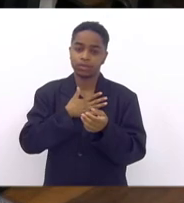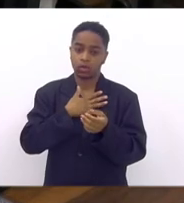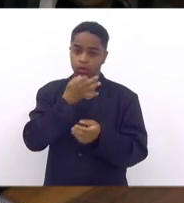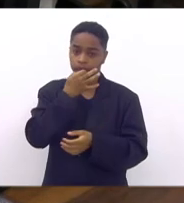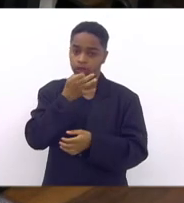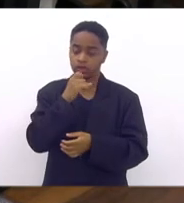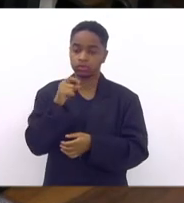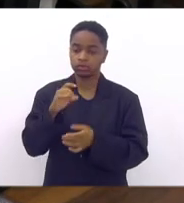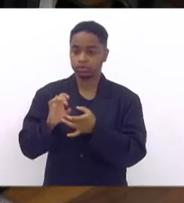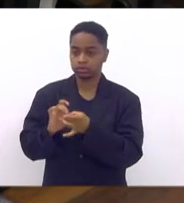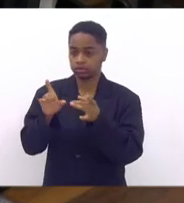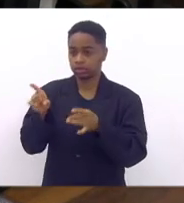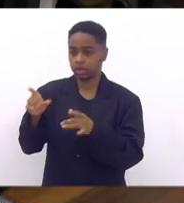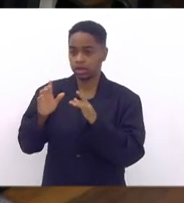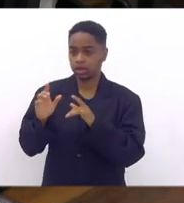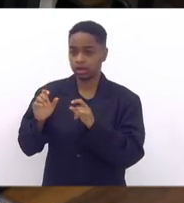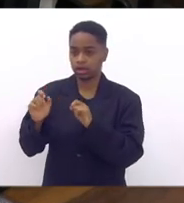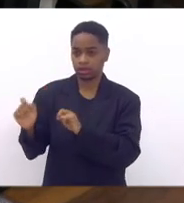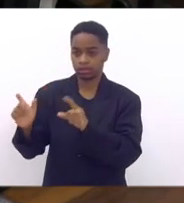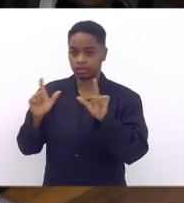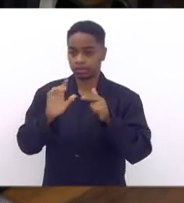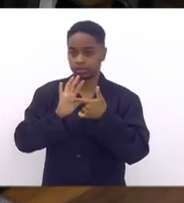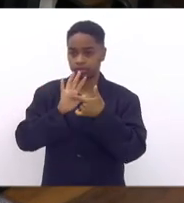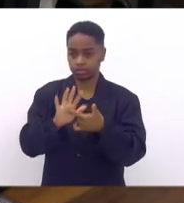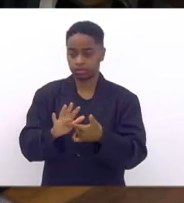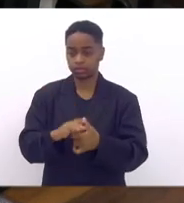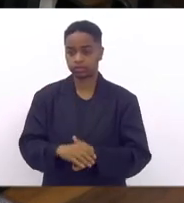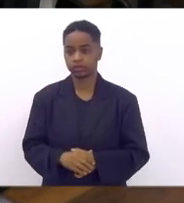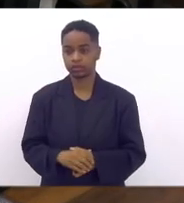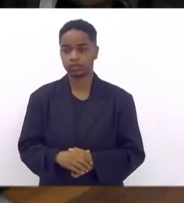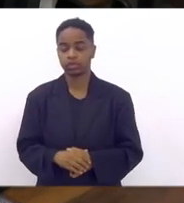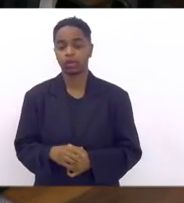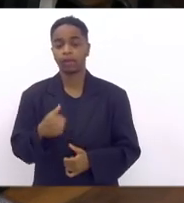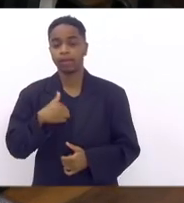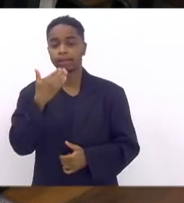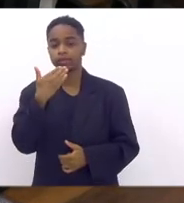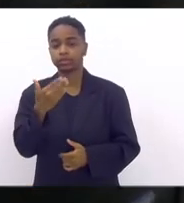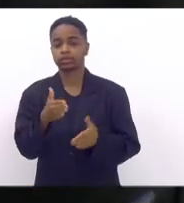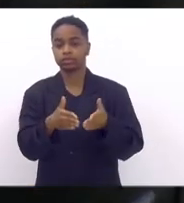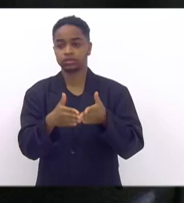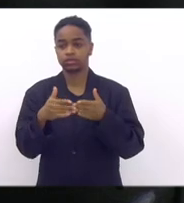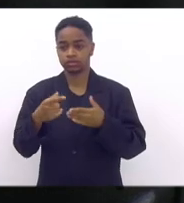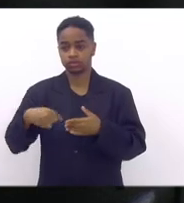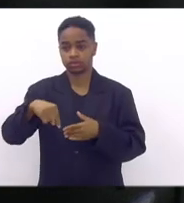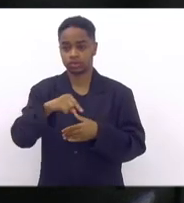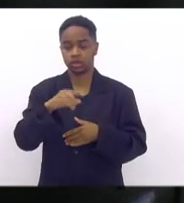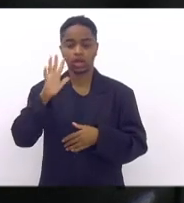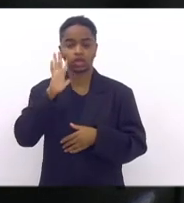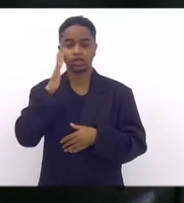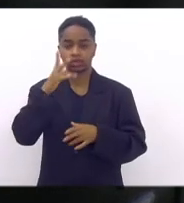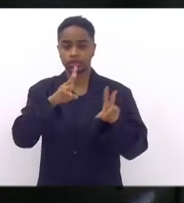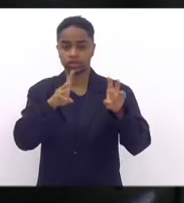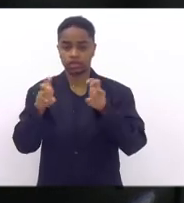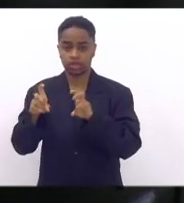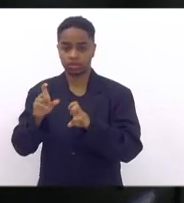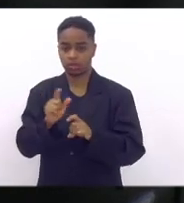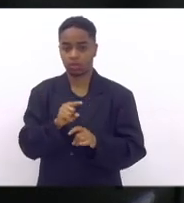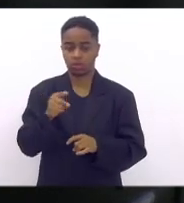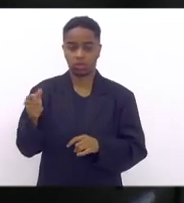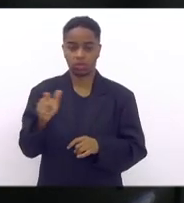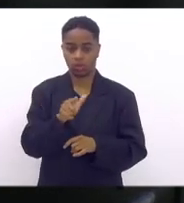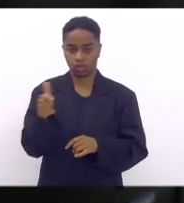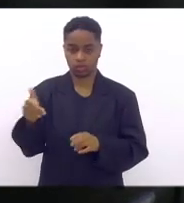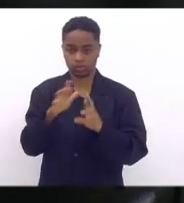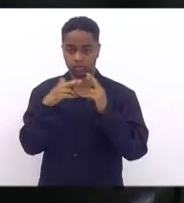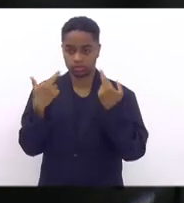gente né aprofunda as perguntas só que antes dessa apresentação pedir licença a vocês deputados para deliberar os assuntos da próxima reunião Nossa eu vou fazer em